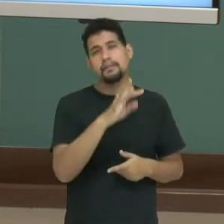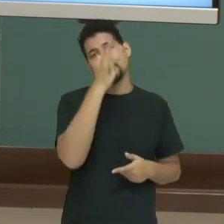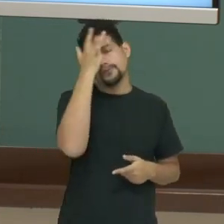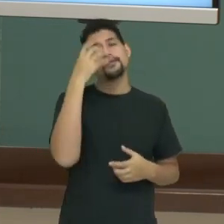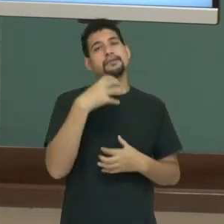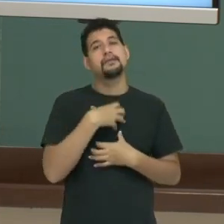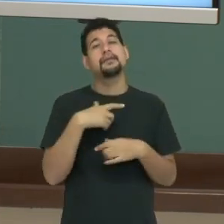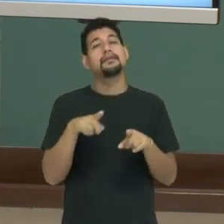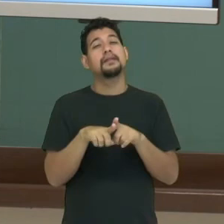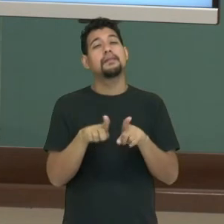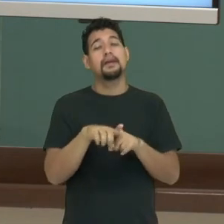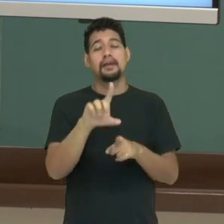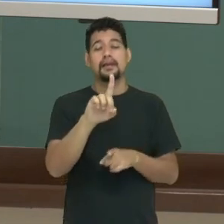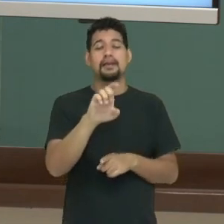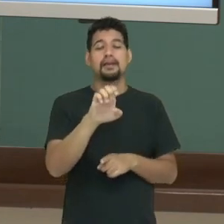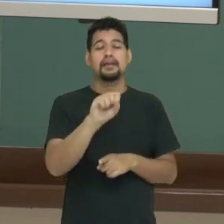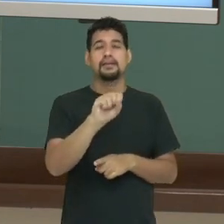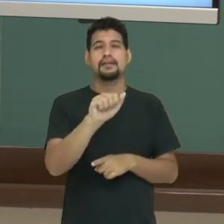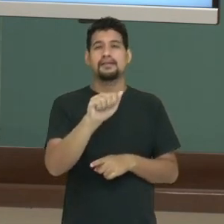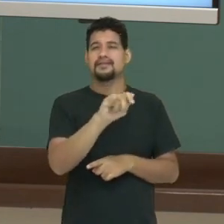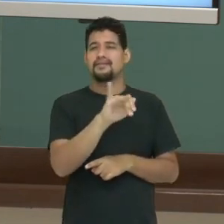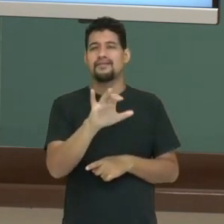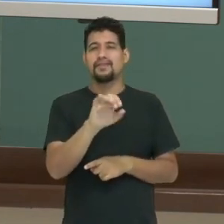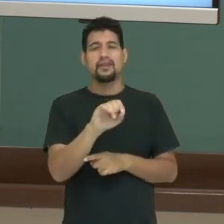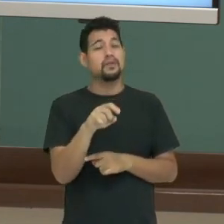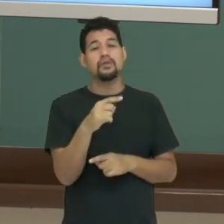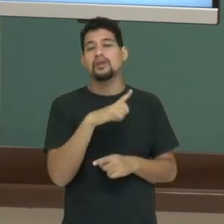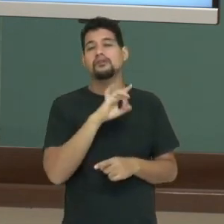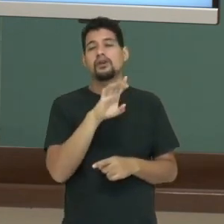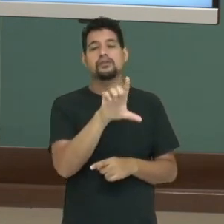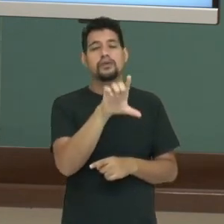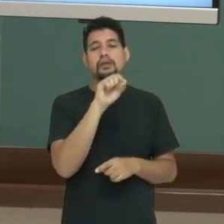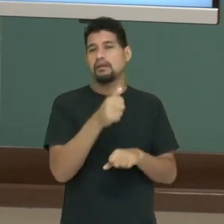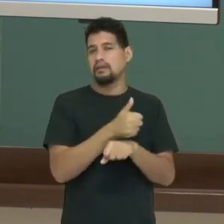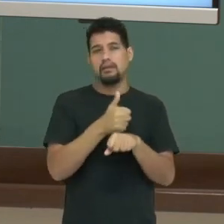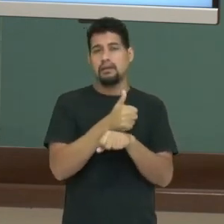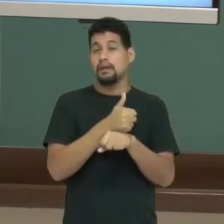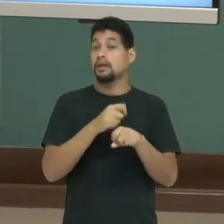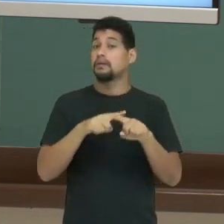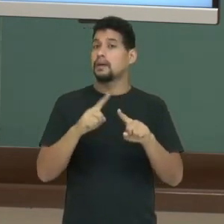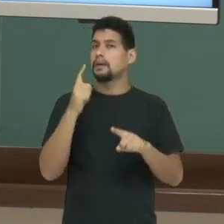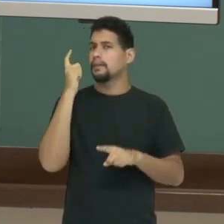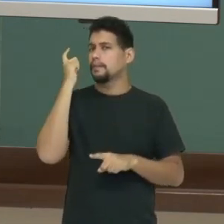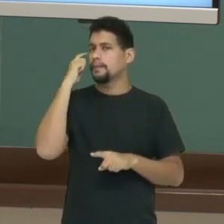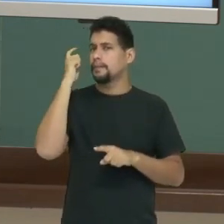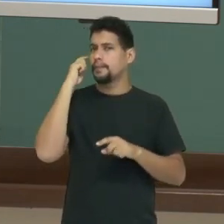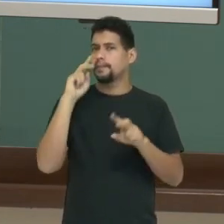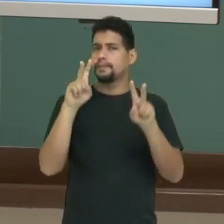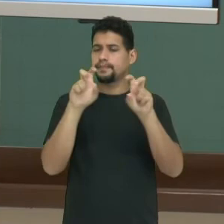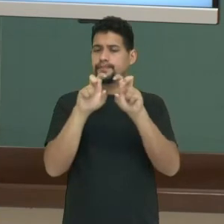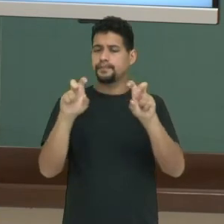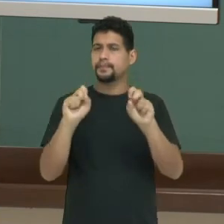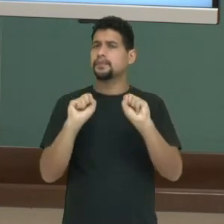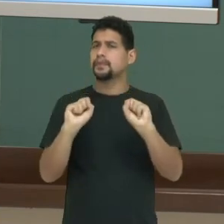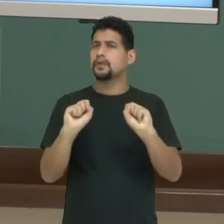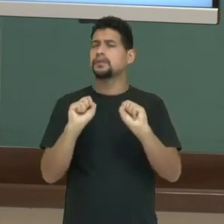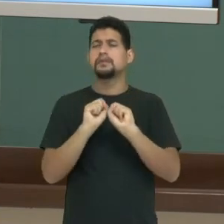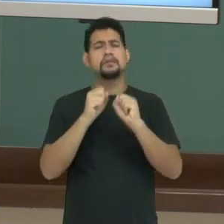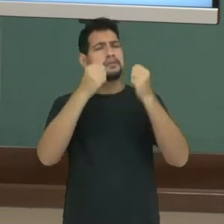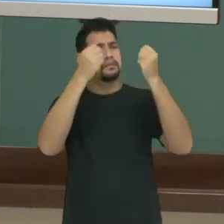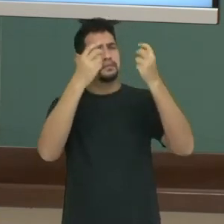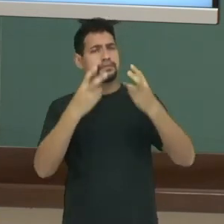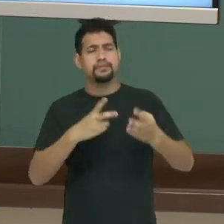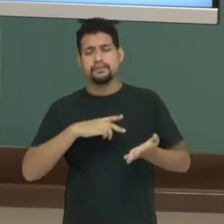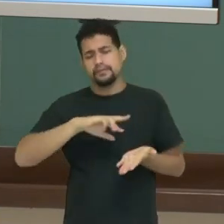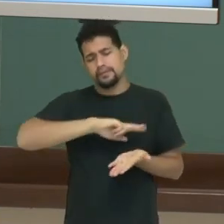e os desafios não existem apenas ao escolher uma carreira. Com base nesse trecho, pode-se inferir que há